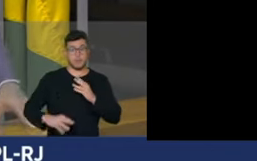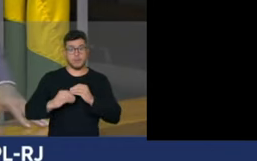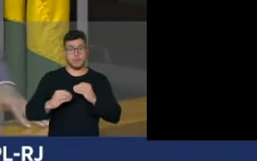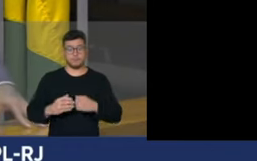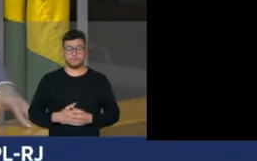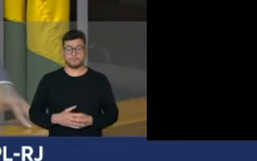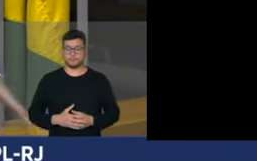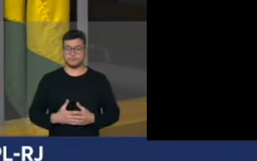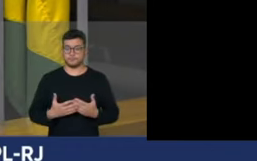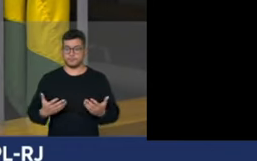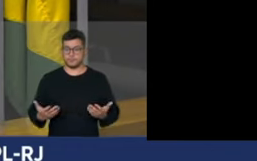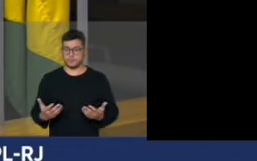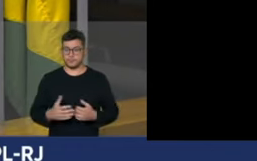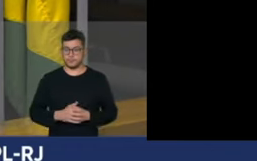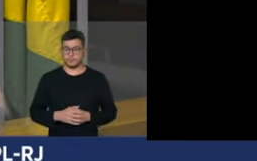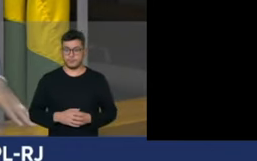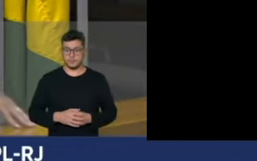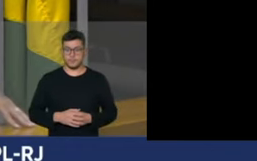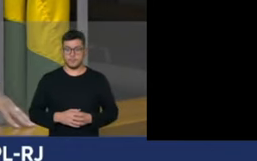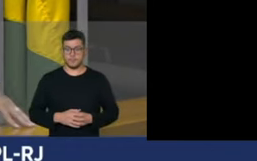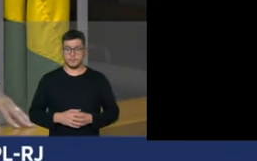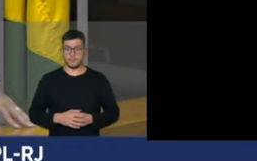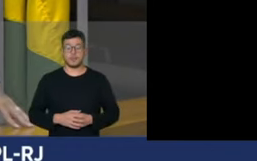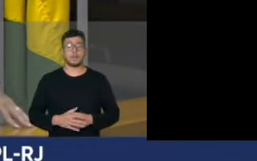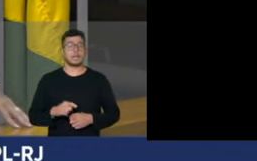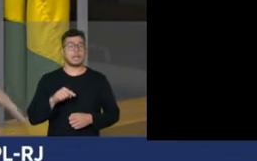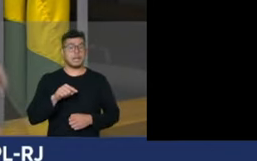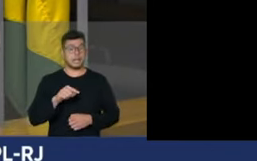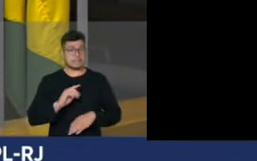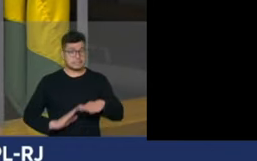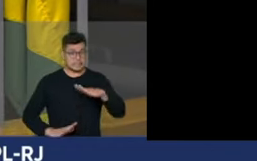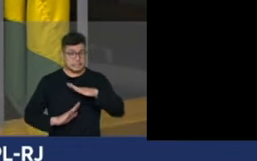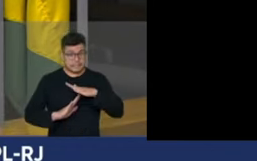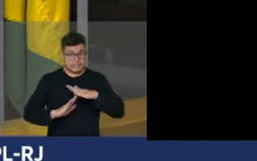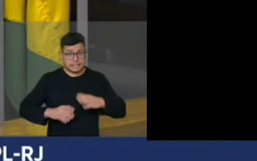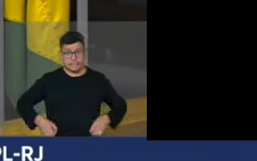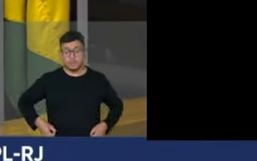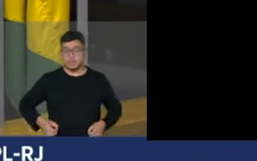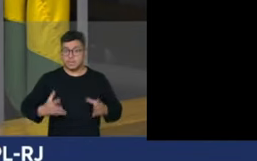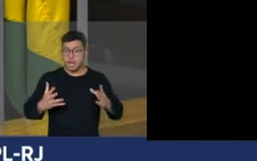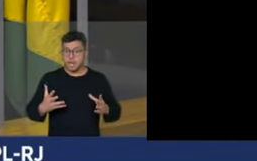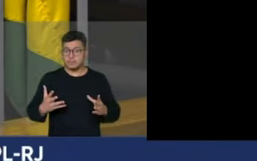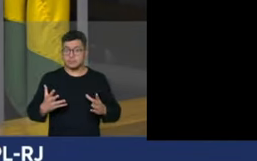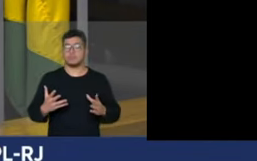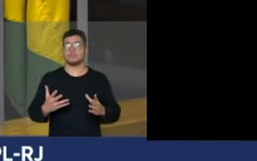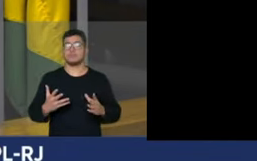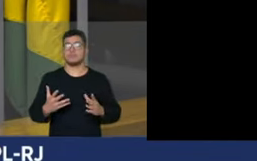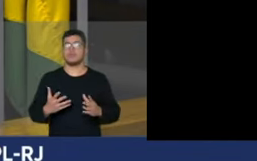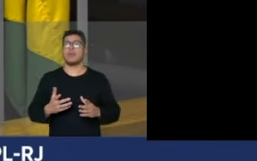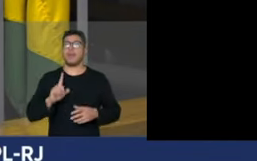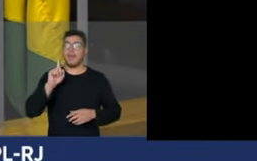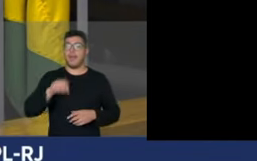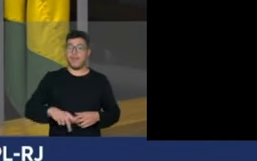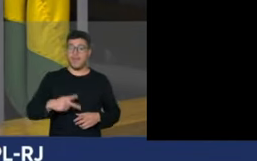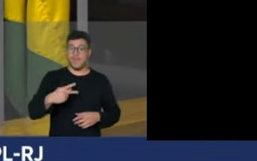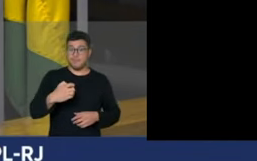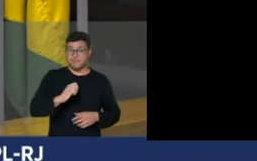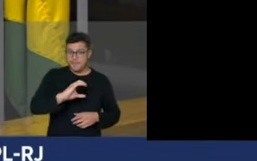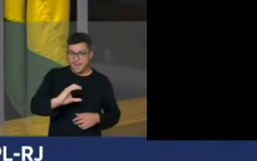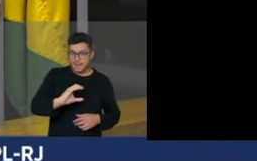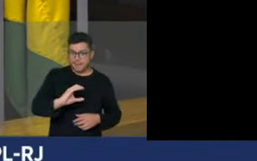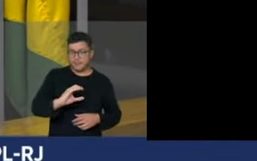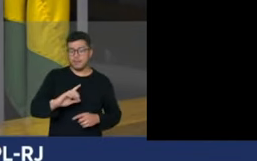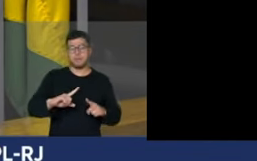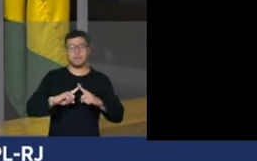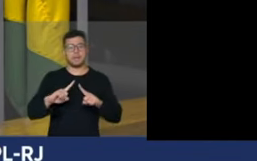emenda constitucional e hoje está previsto na Constituição, a PEC coloca um dispositivo dizendo que o presidente,